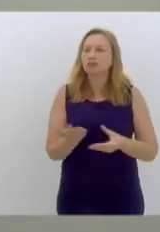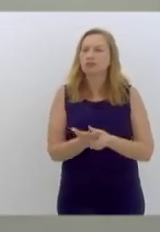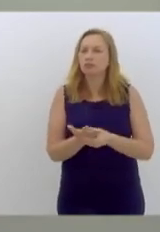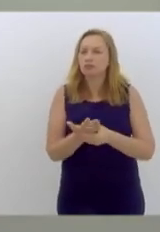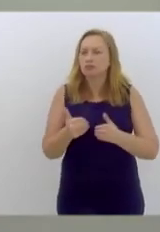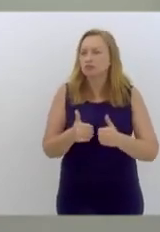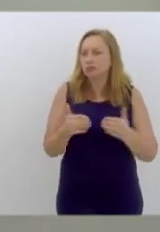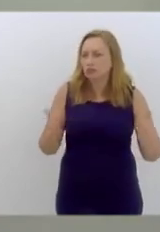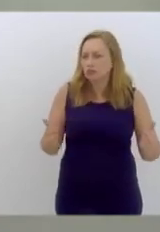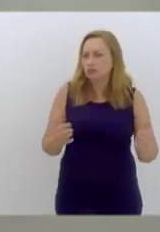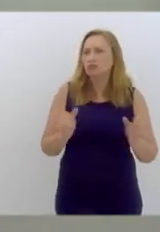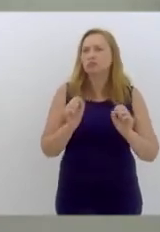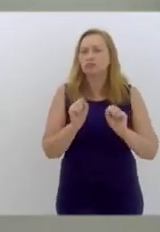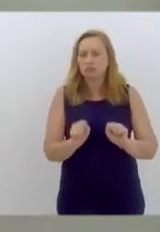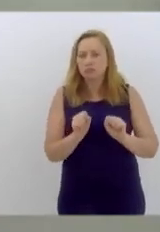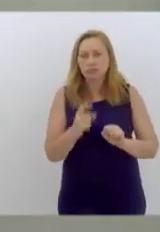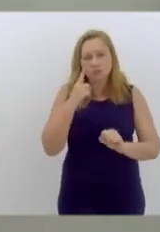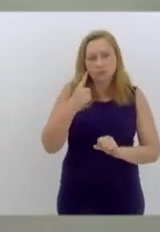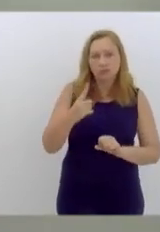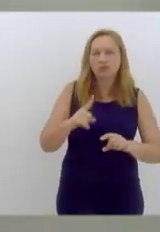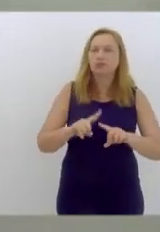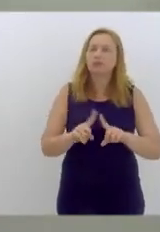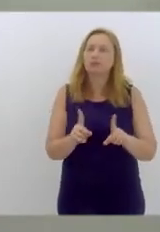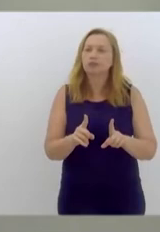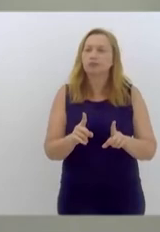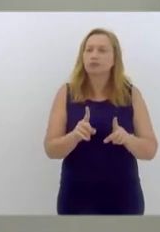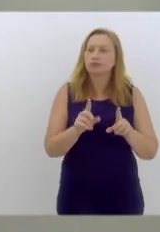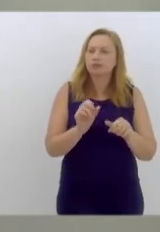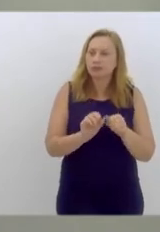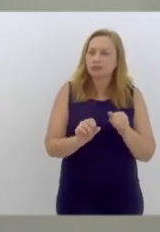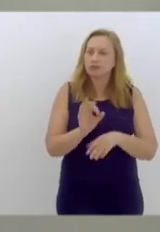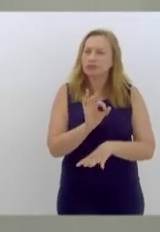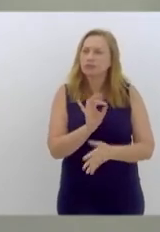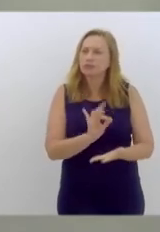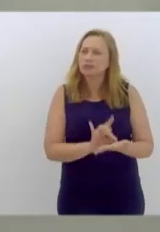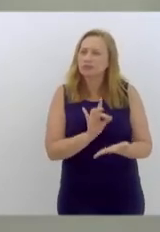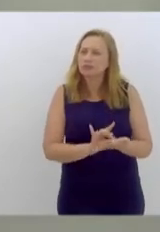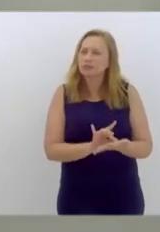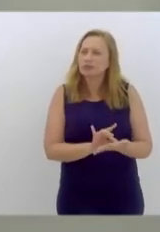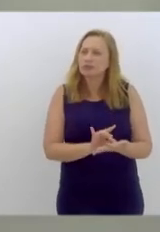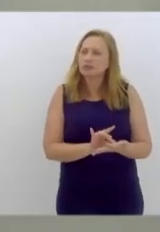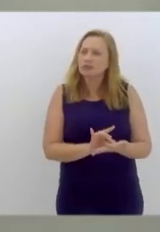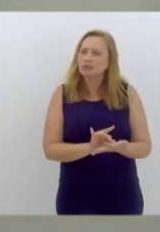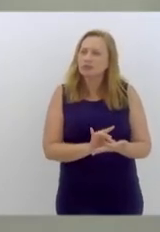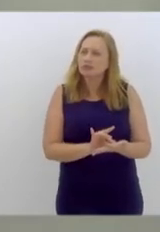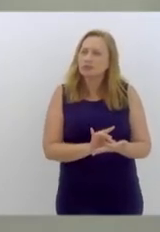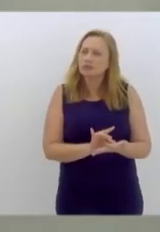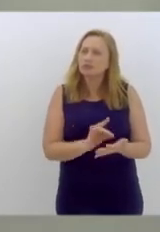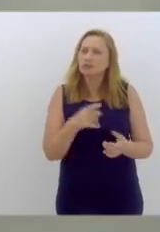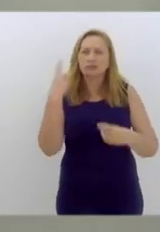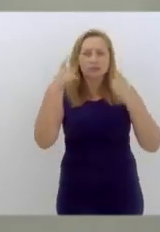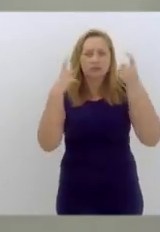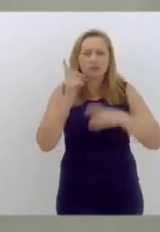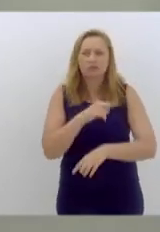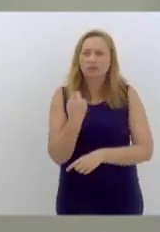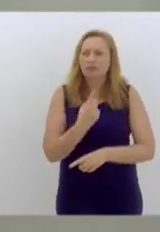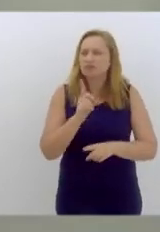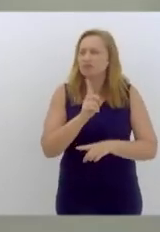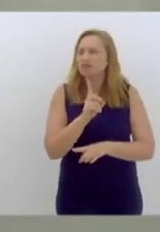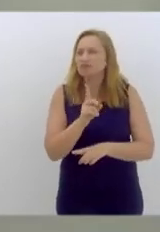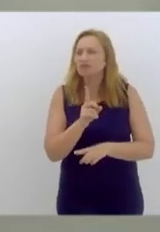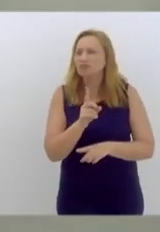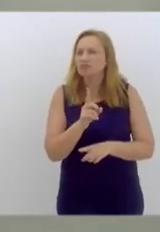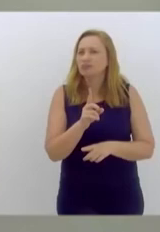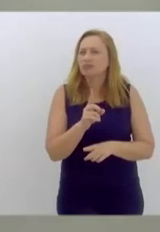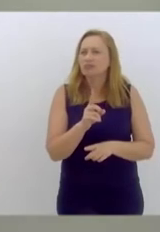abertos, é possível consultar, mas a gente fez isso. E, realmente, a gente... A nossa preocupação não foi medir